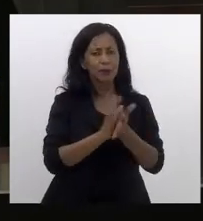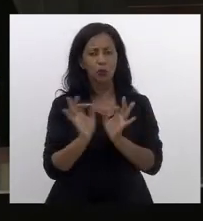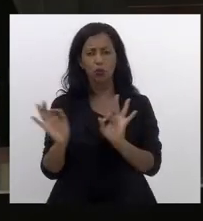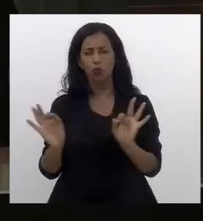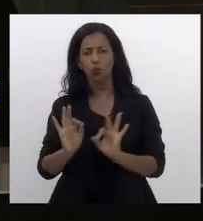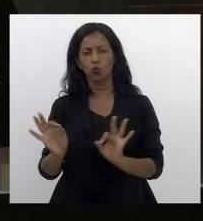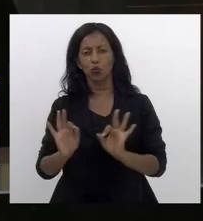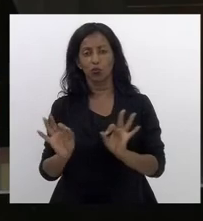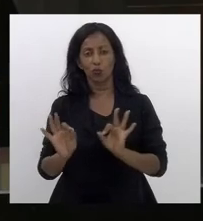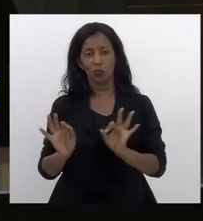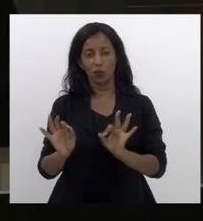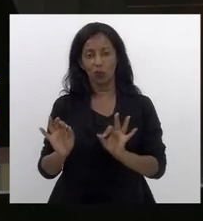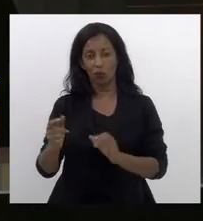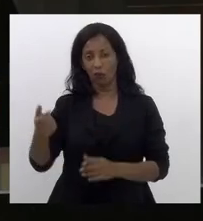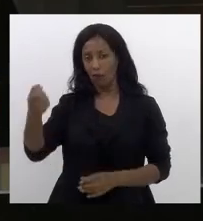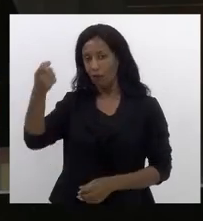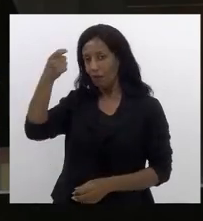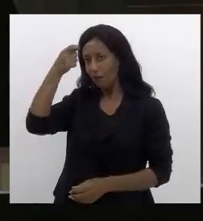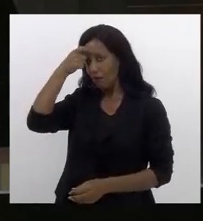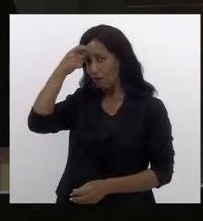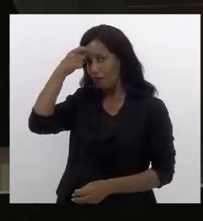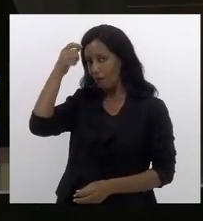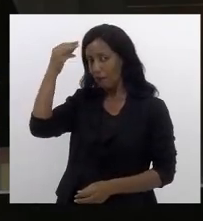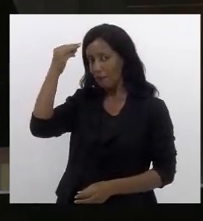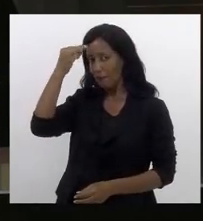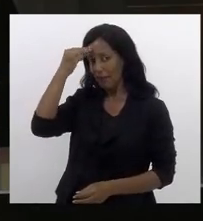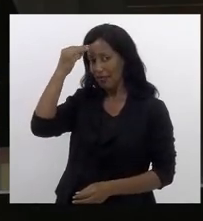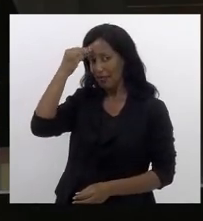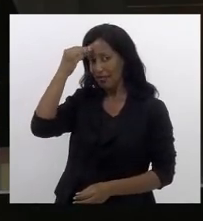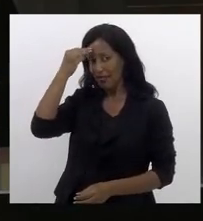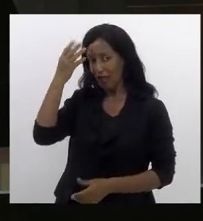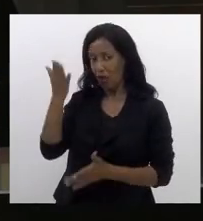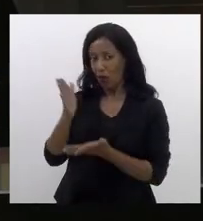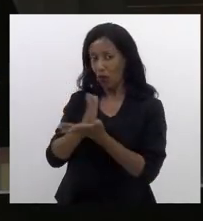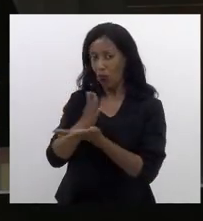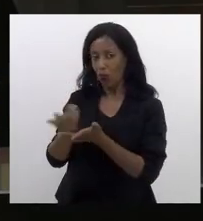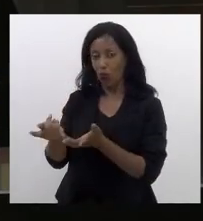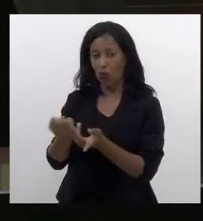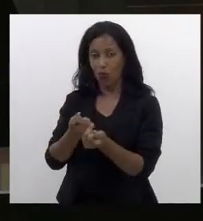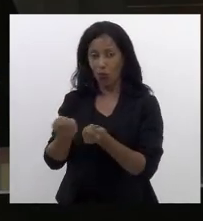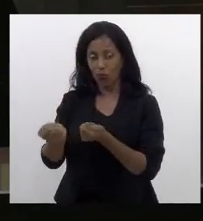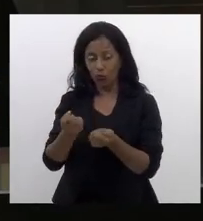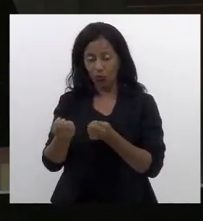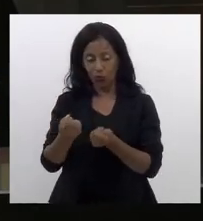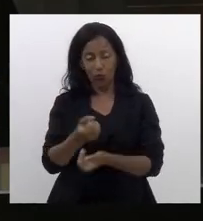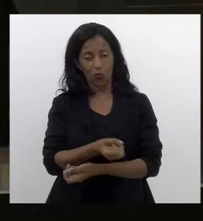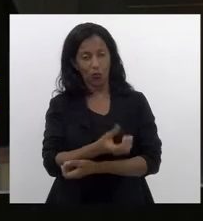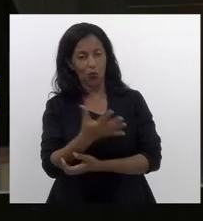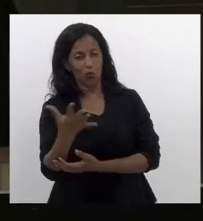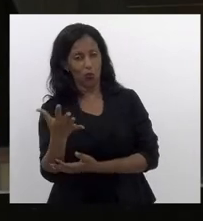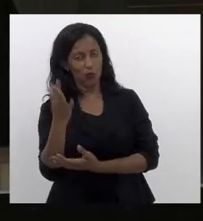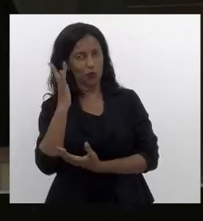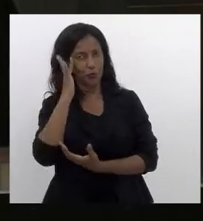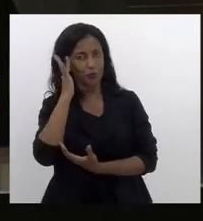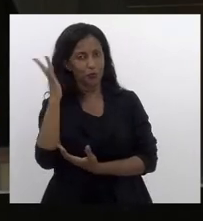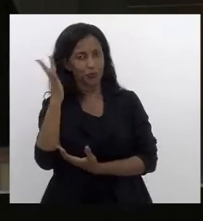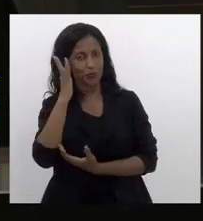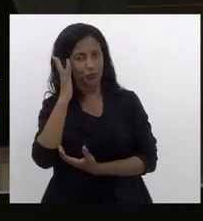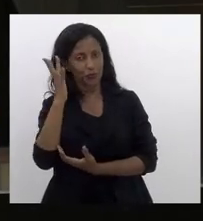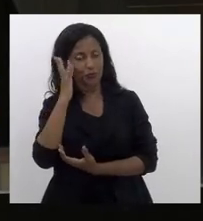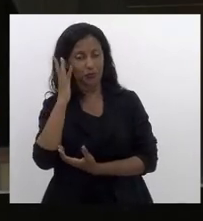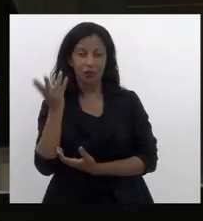alguma sanidade mental, até alguns economistas que muitas vezes deliram nas